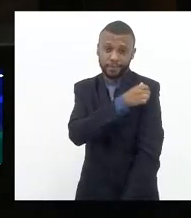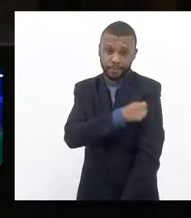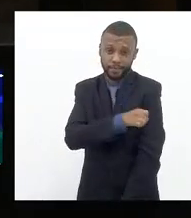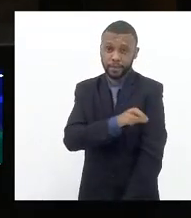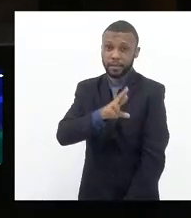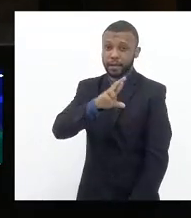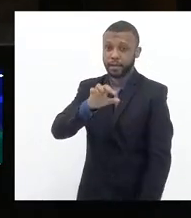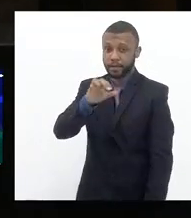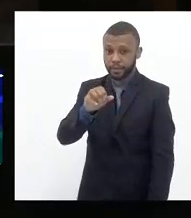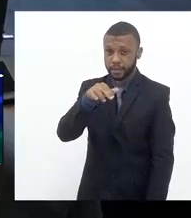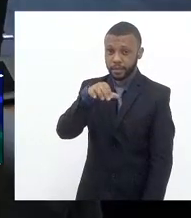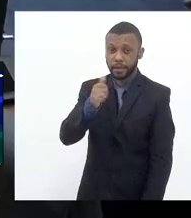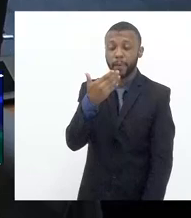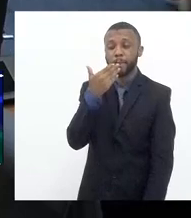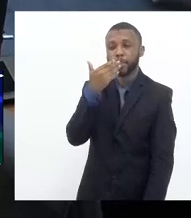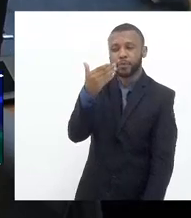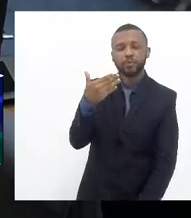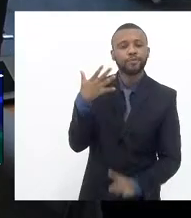momento.